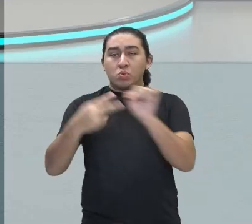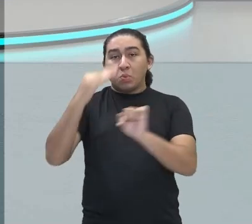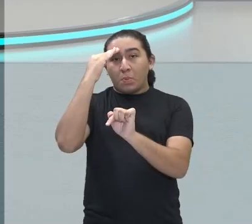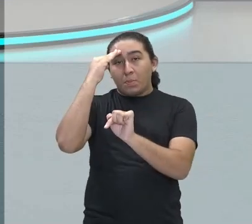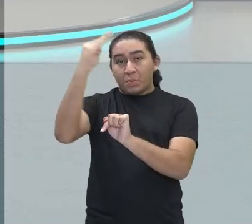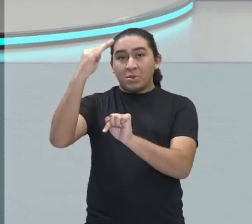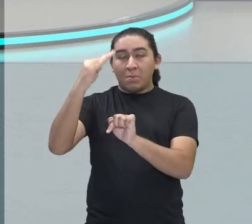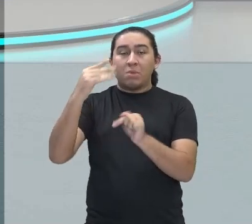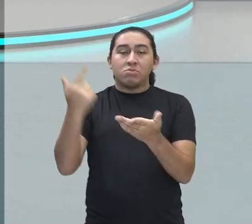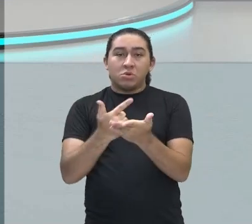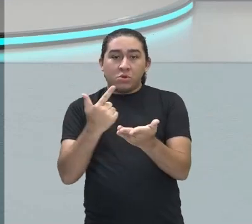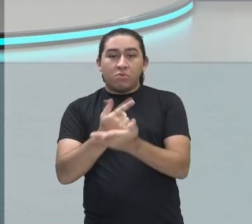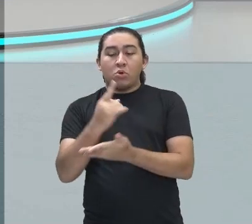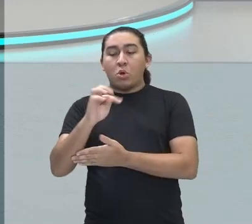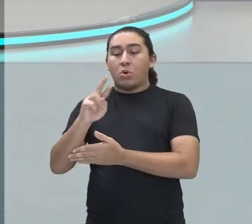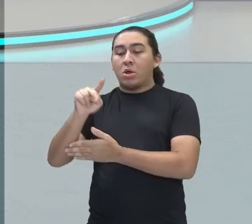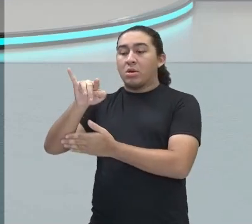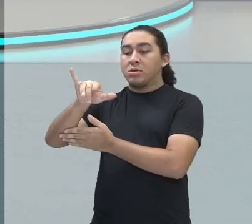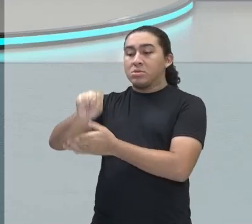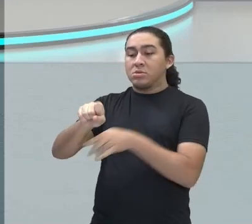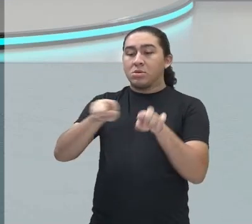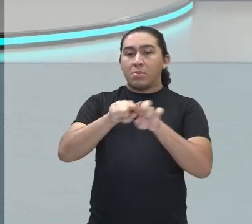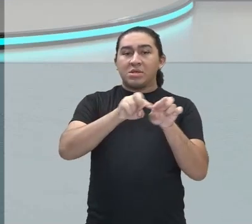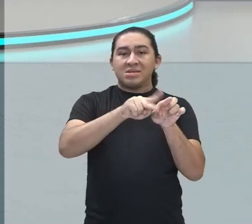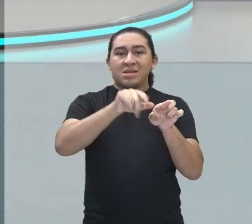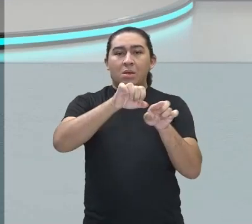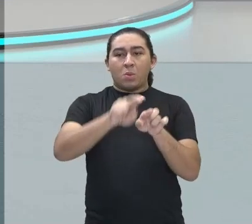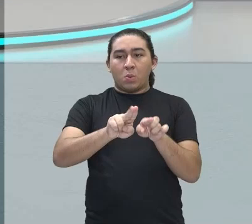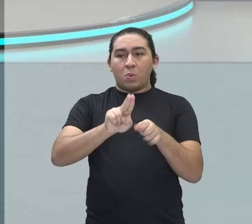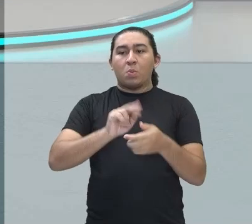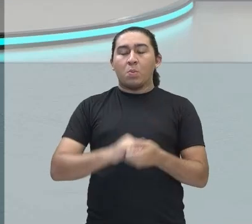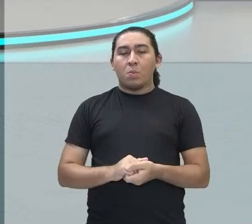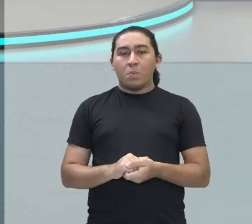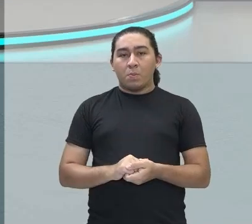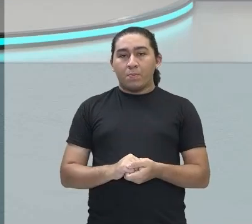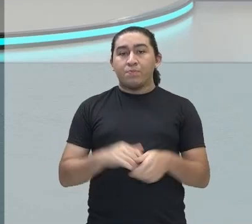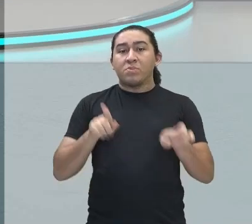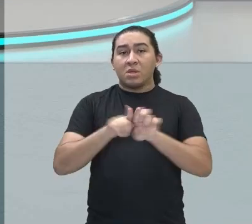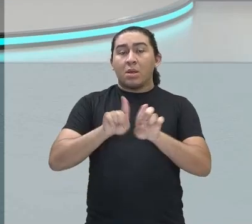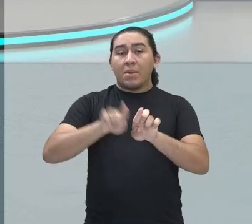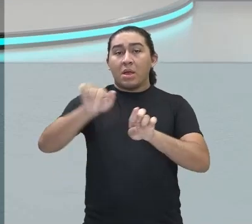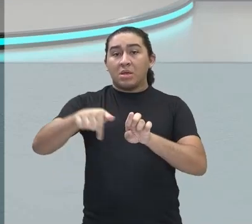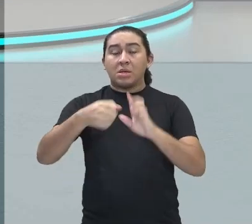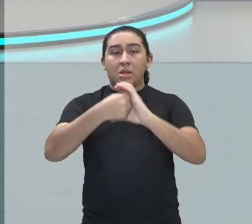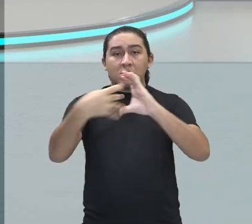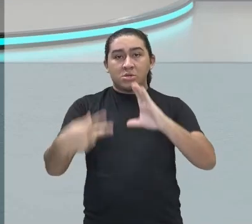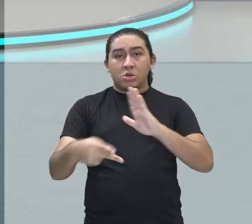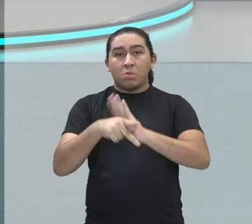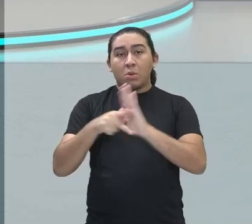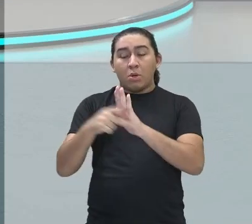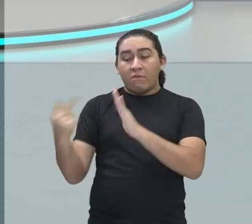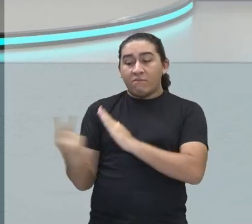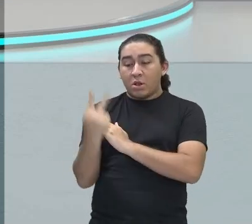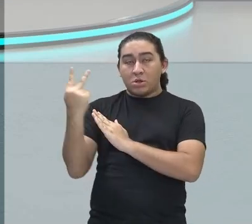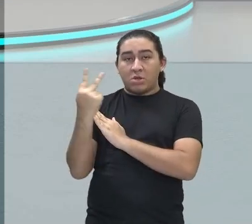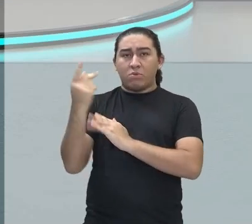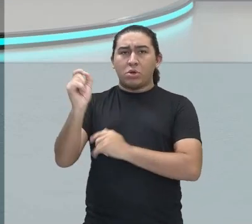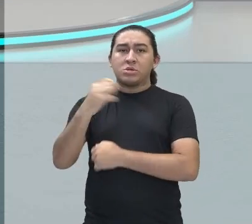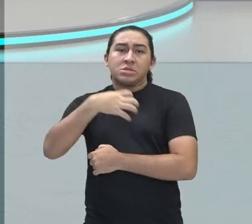obras, Broquéis e Missal. Esse estilo de época valorizava as sensações,